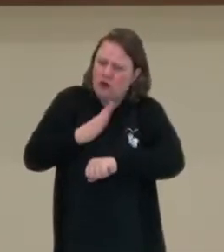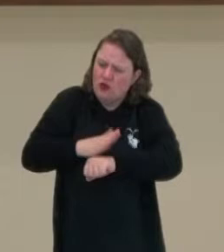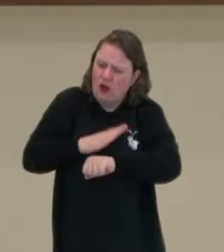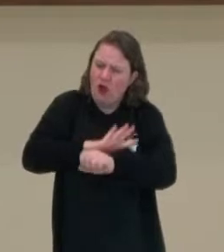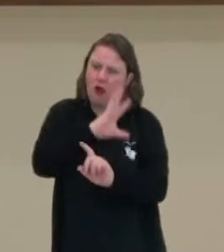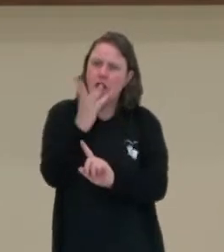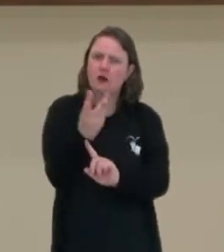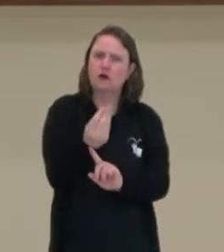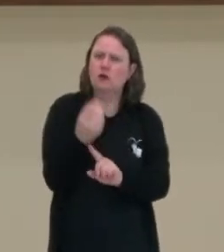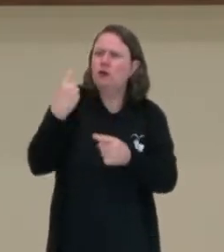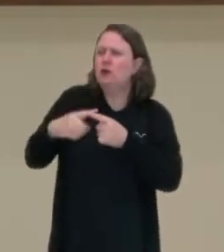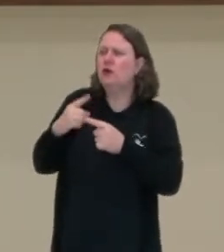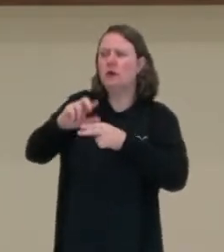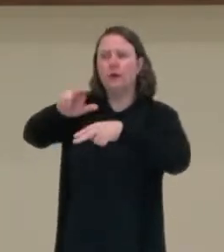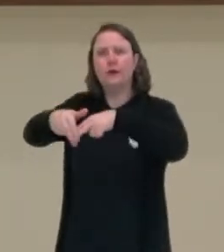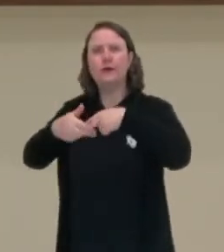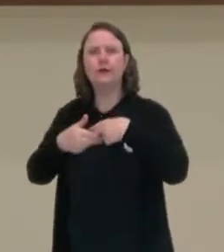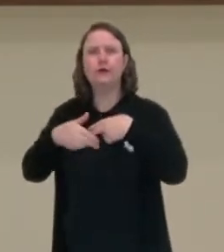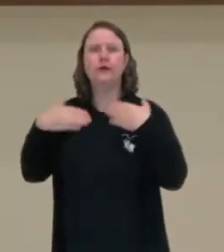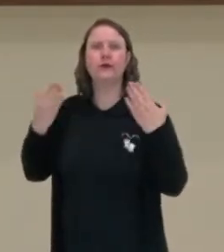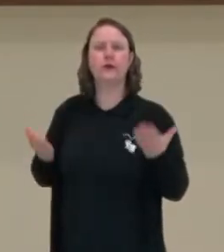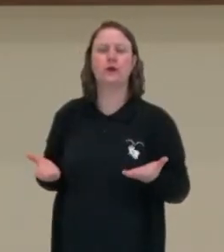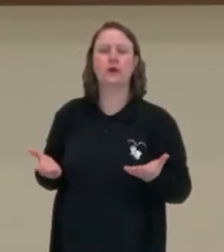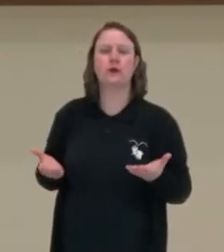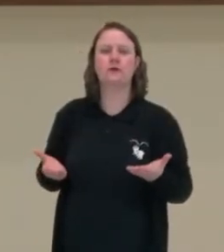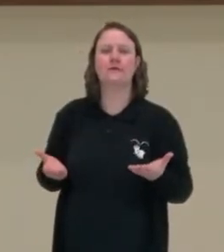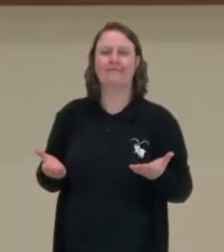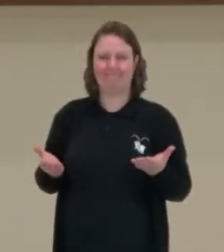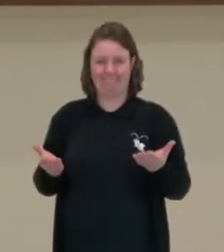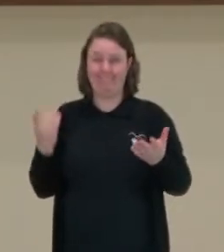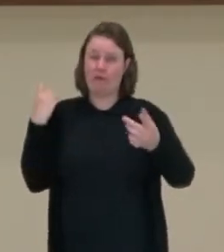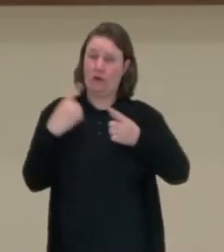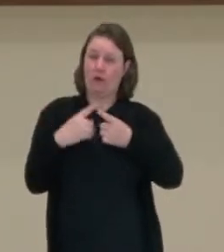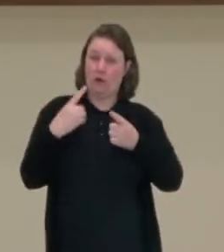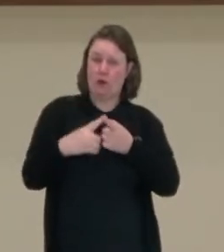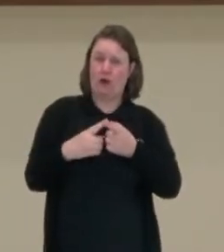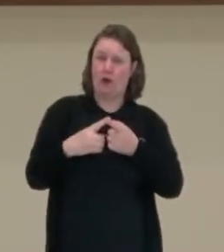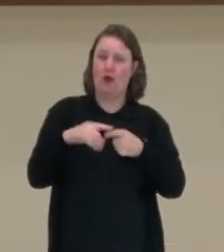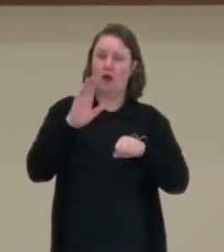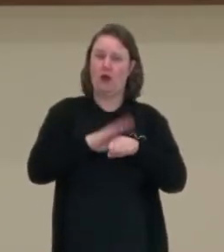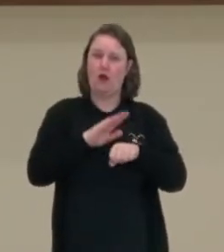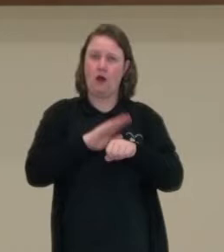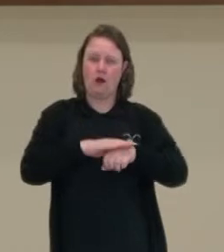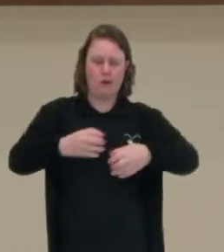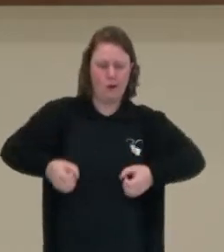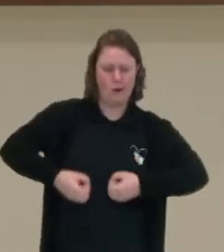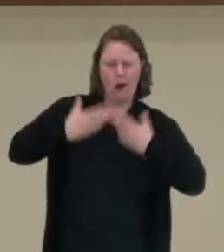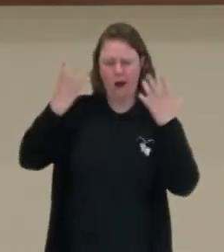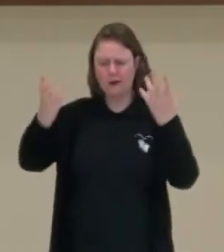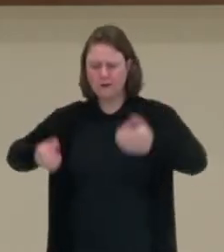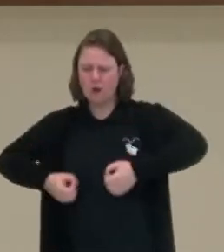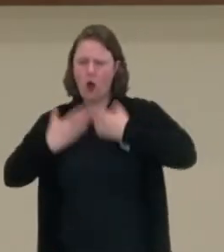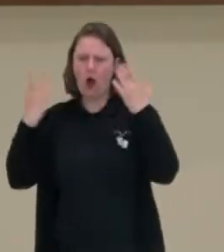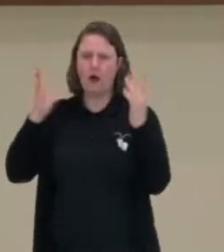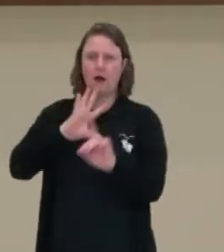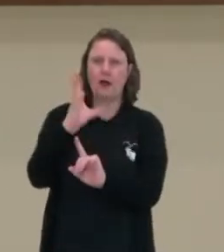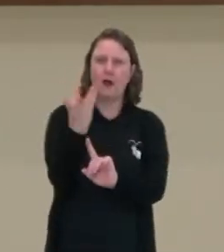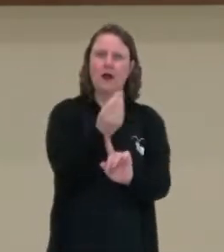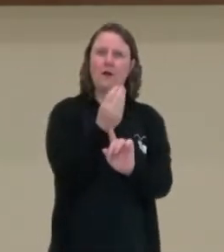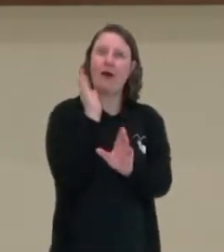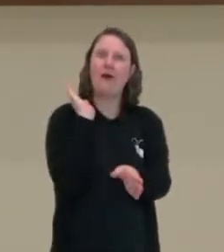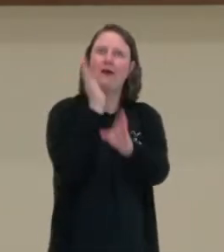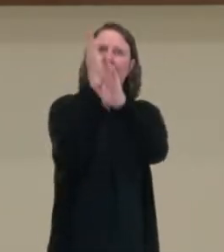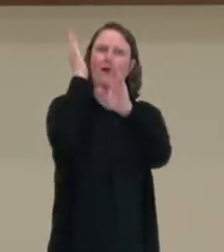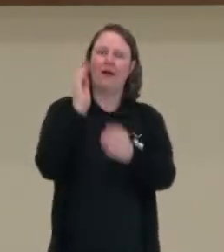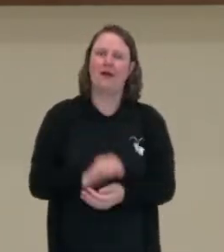homem na natureza, na terra. Por quê? Porque o homem já usava a arte como forma de se expressar. Haja vista as pinturas rupestres que